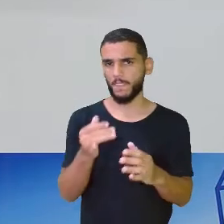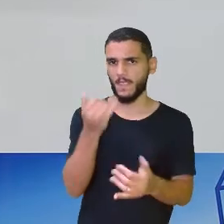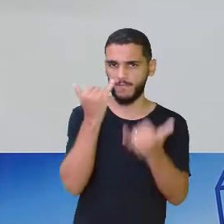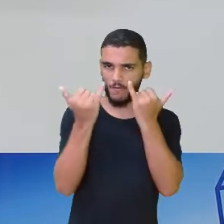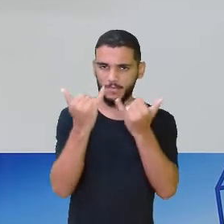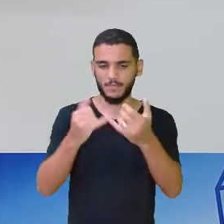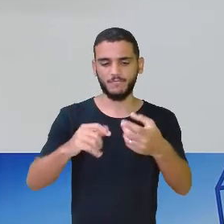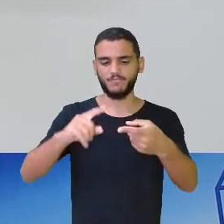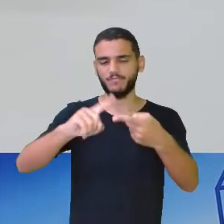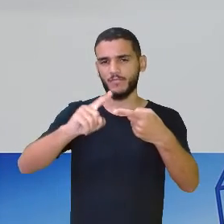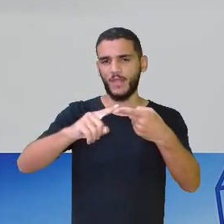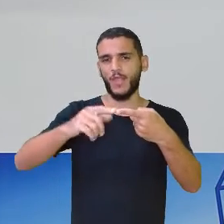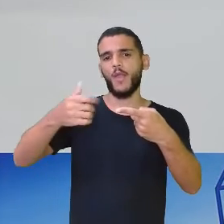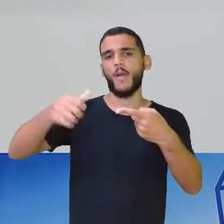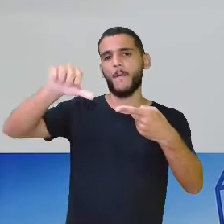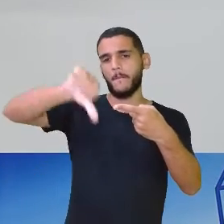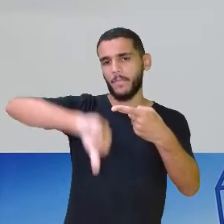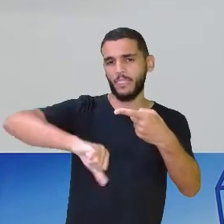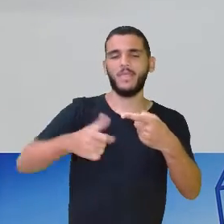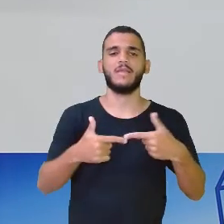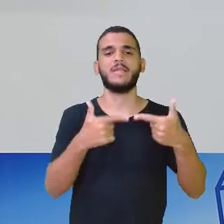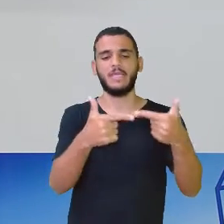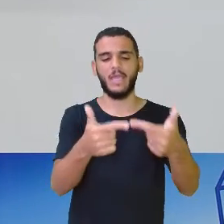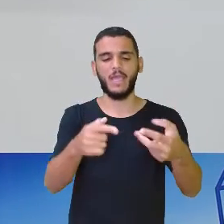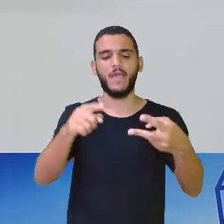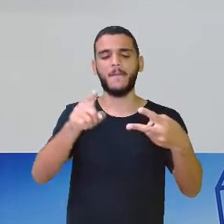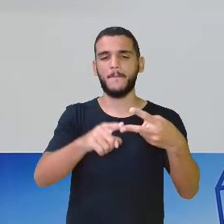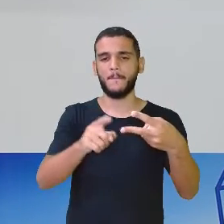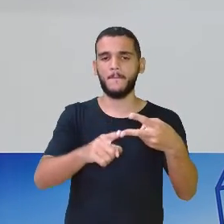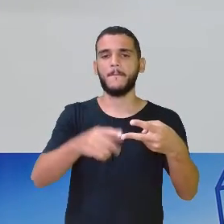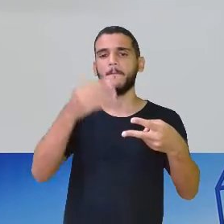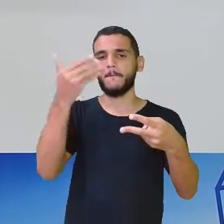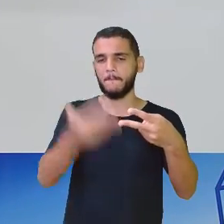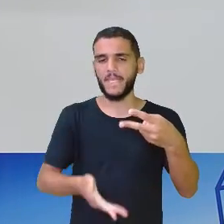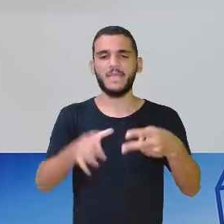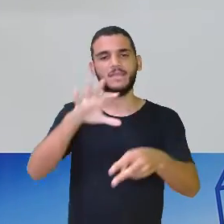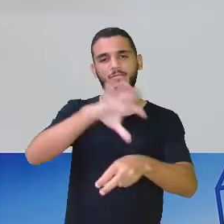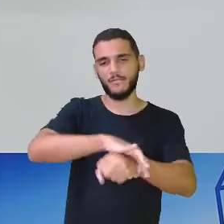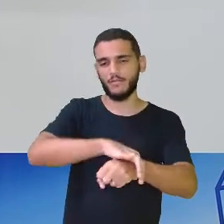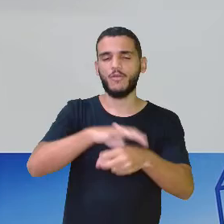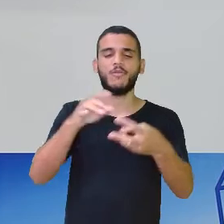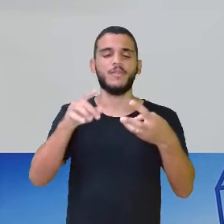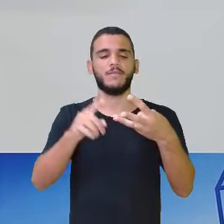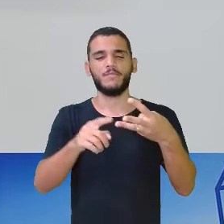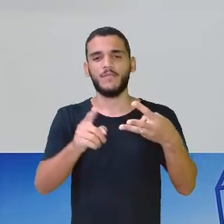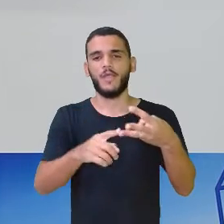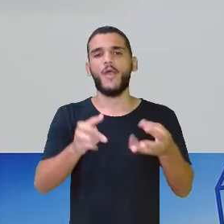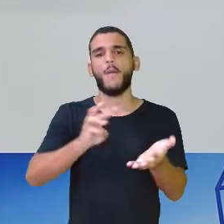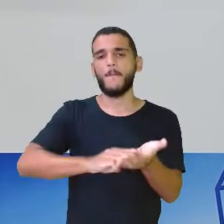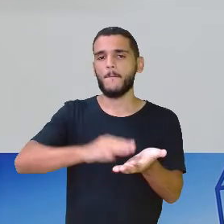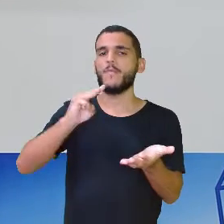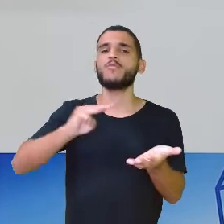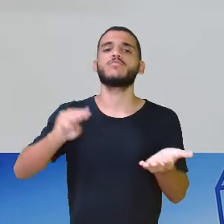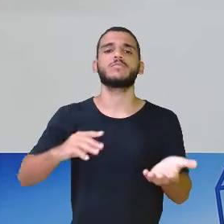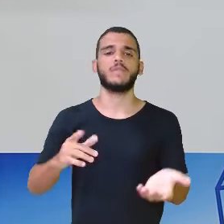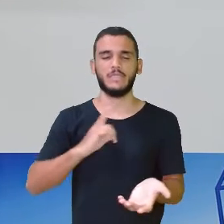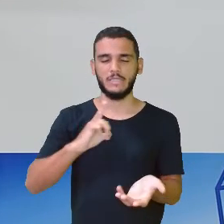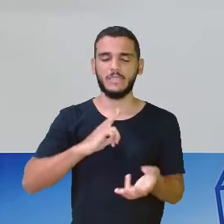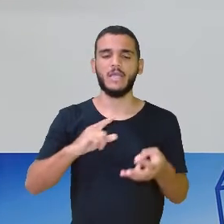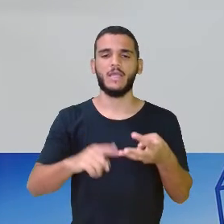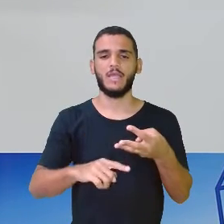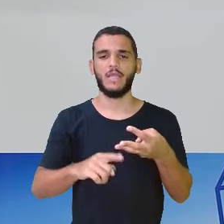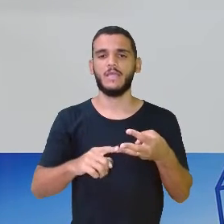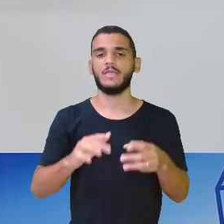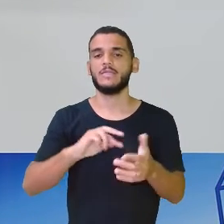guerra, perda das colônias, né, multa pesada, isso vai gerar o quê? Desemprego